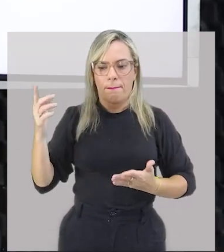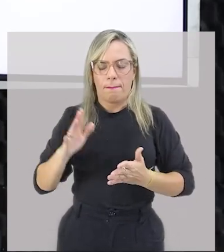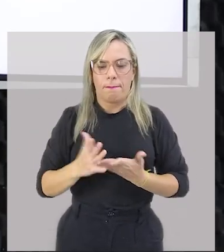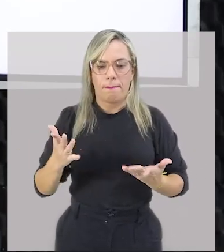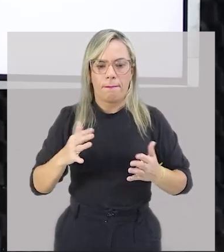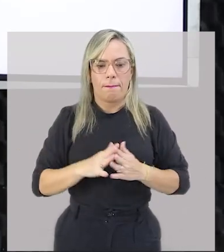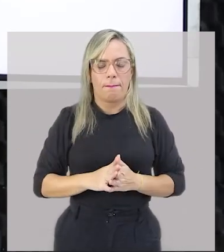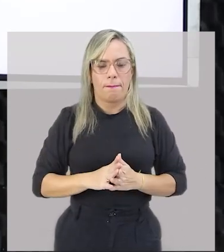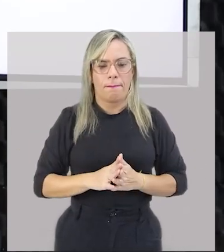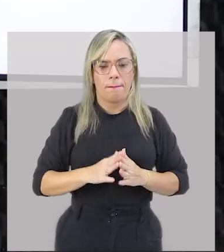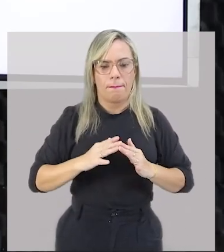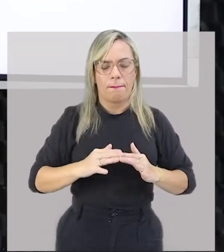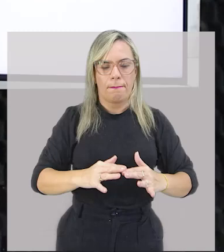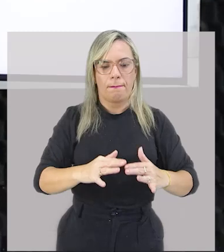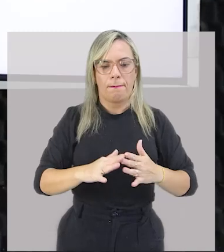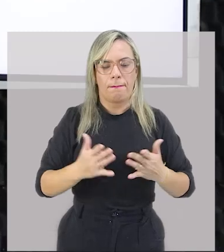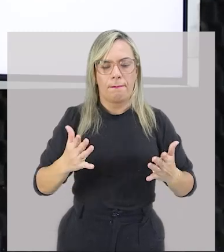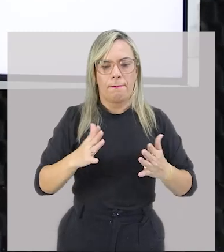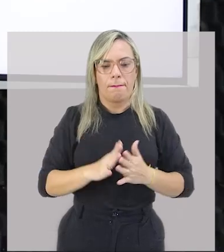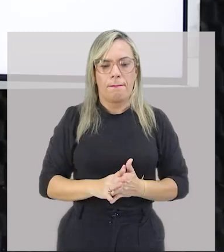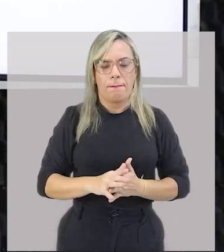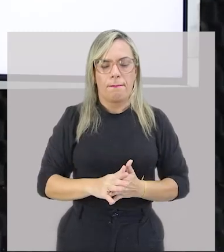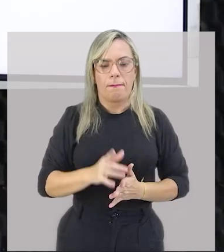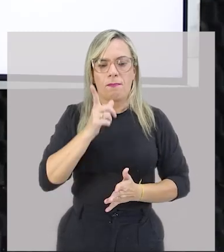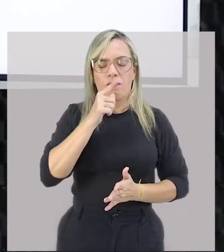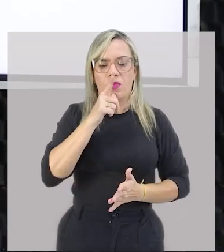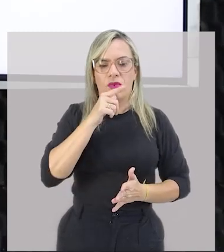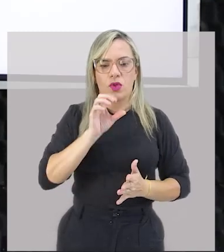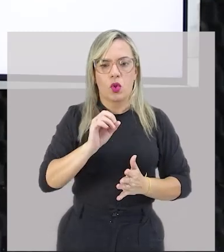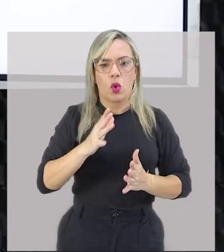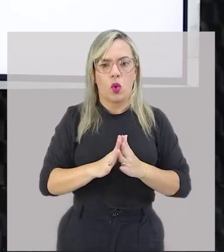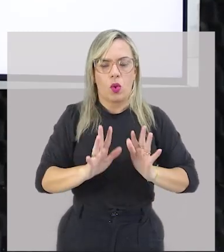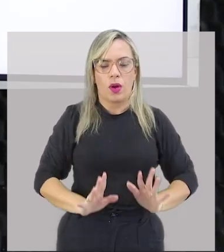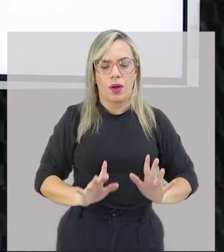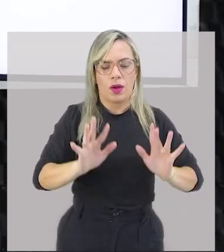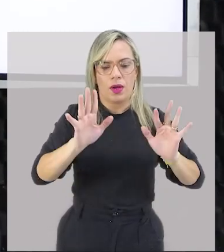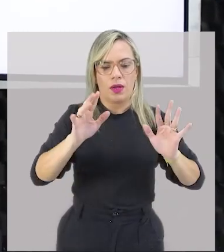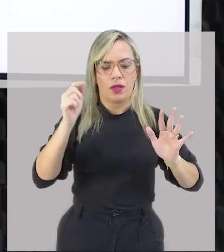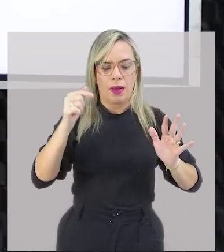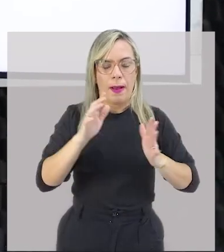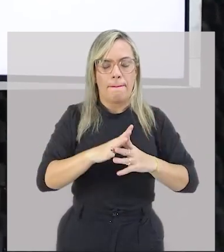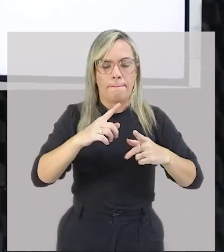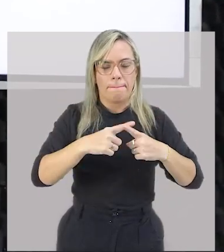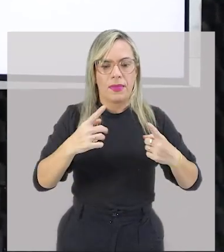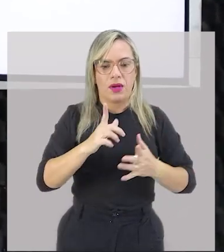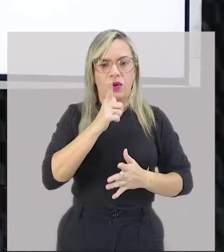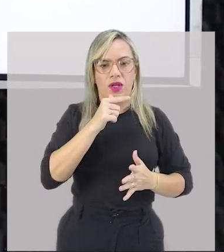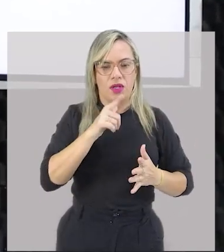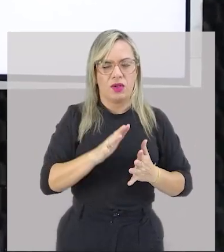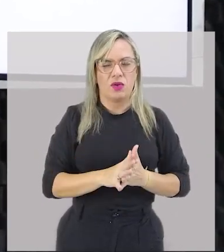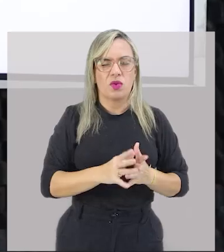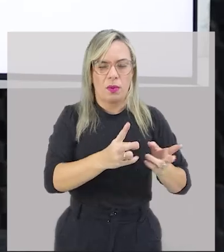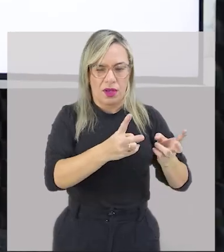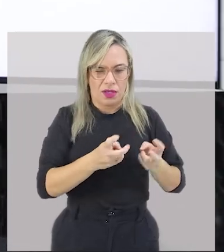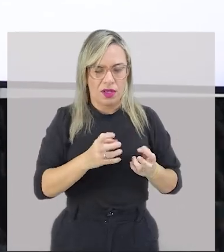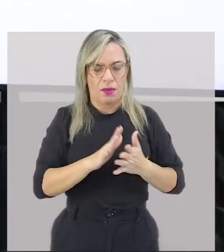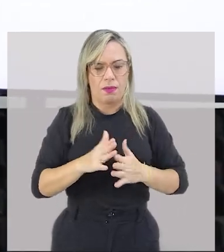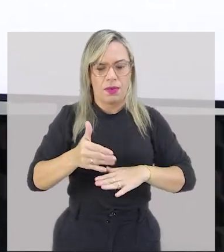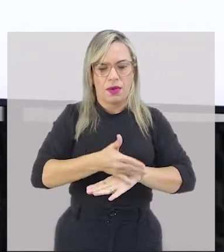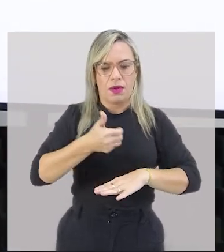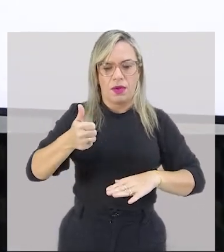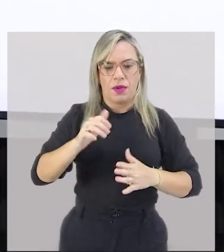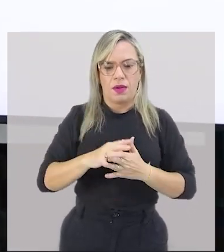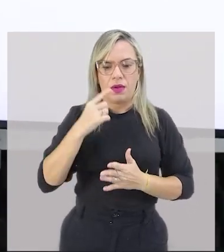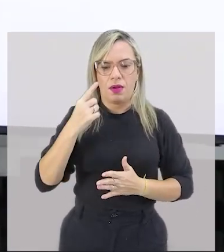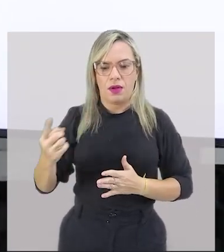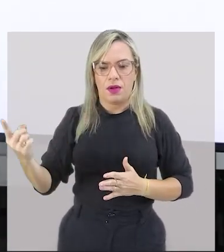de fluido, pode ser líquido ou gás, mas no líquido é mais perceptível, é dada pela expressão, ó, D